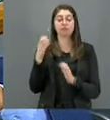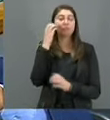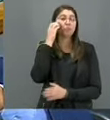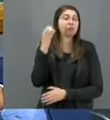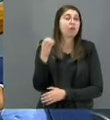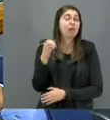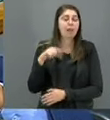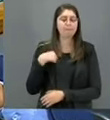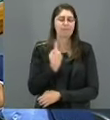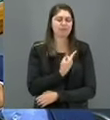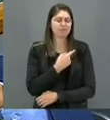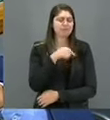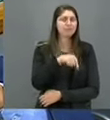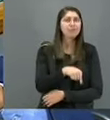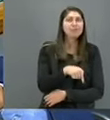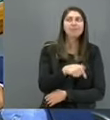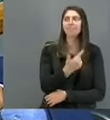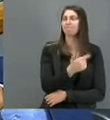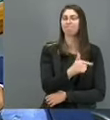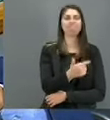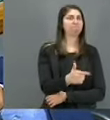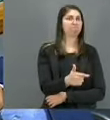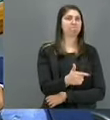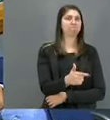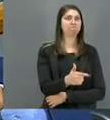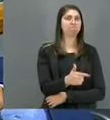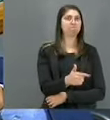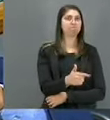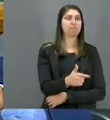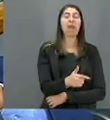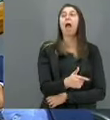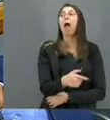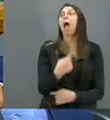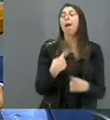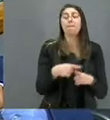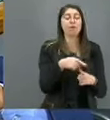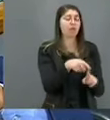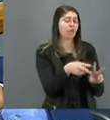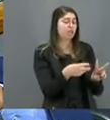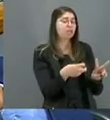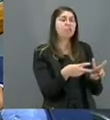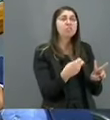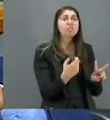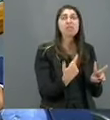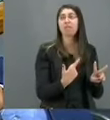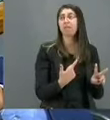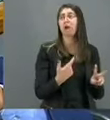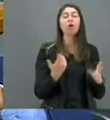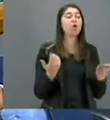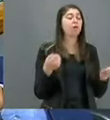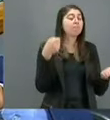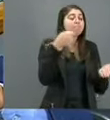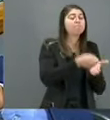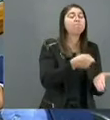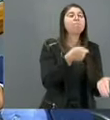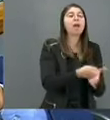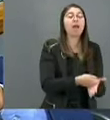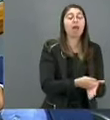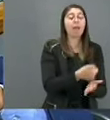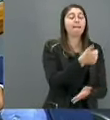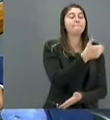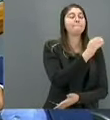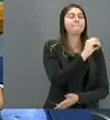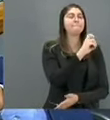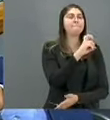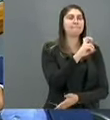Nós não. Ah, sim, porque somos indígenas, então nós fomos condenados a viver em